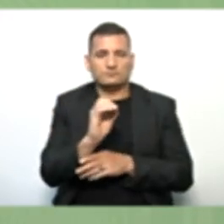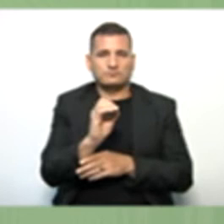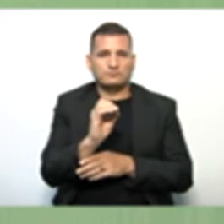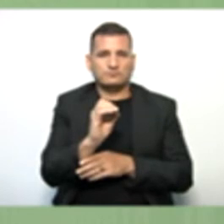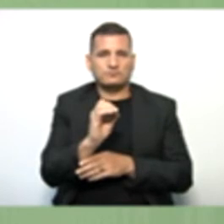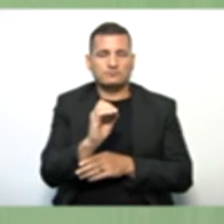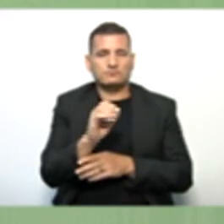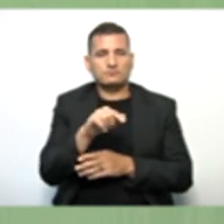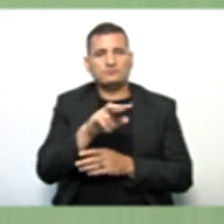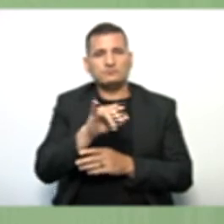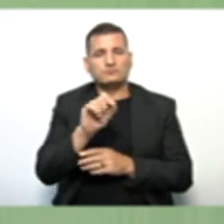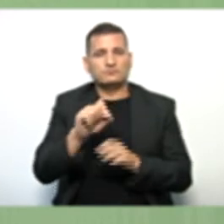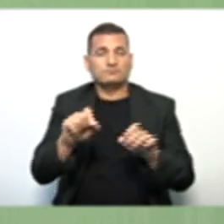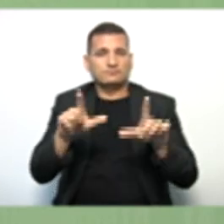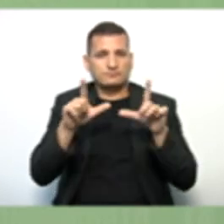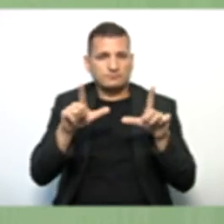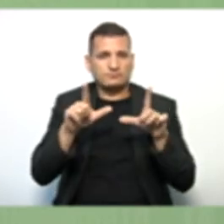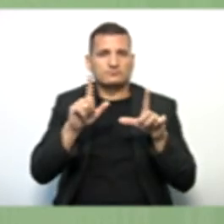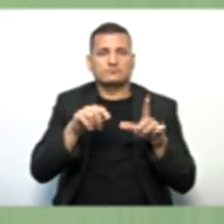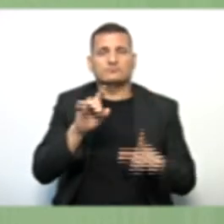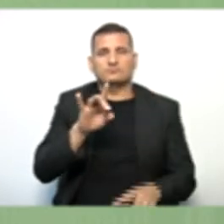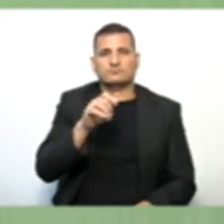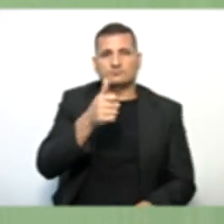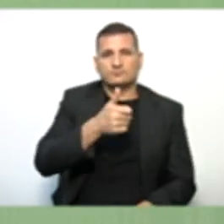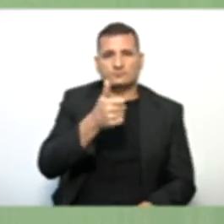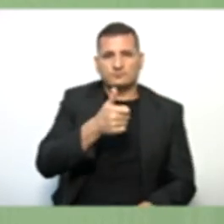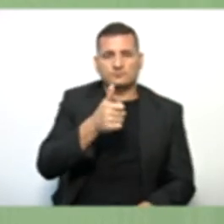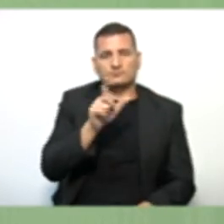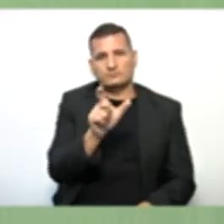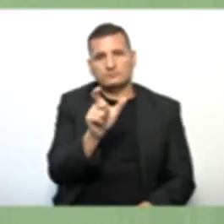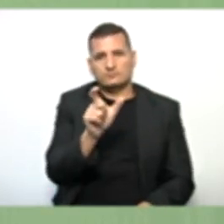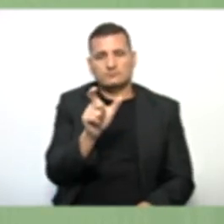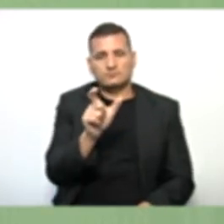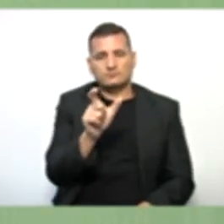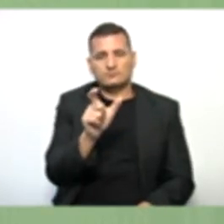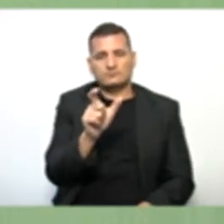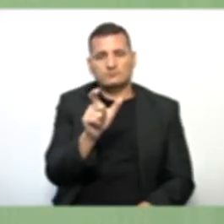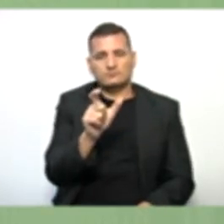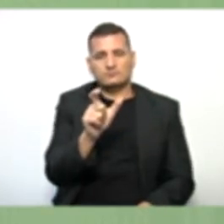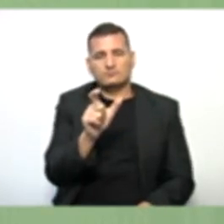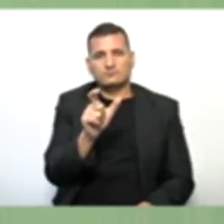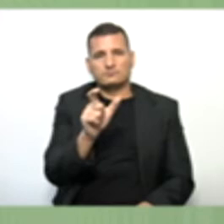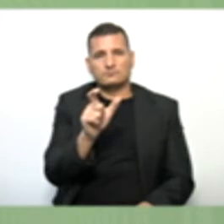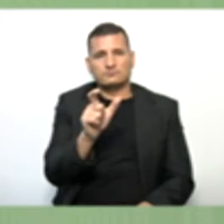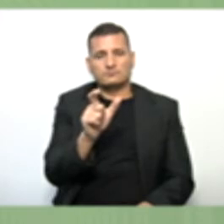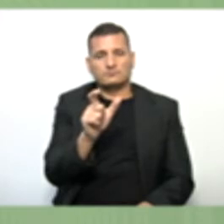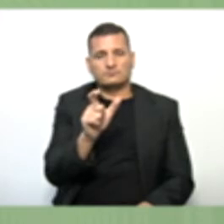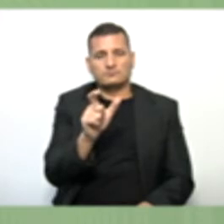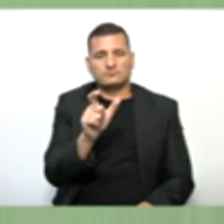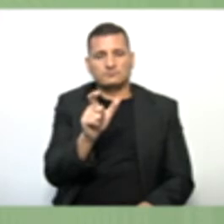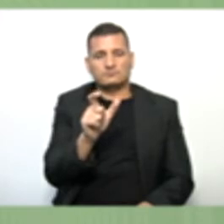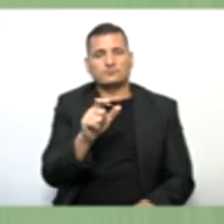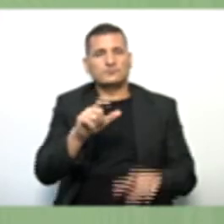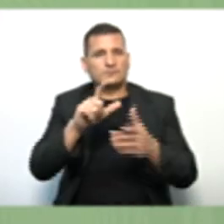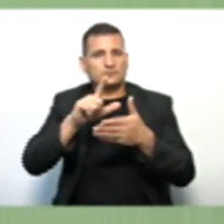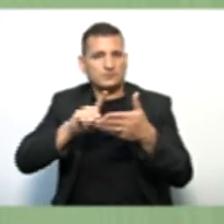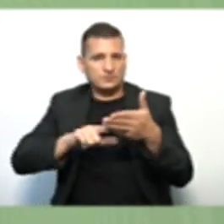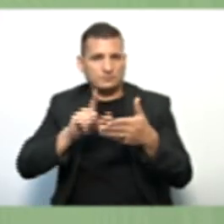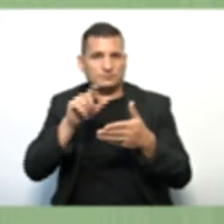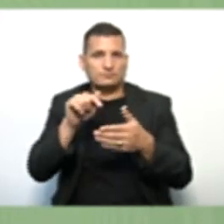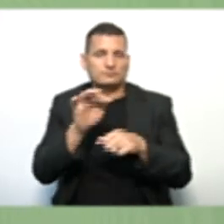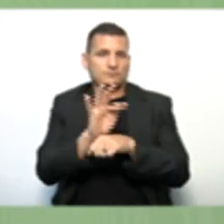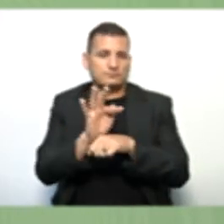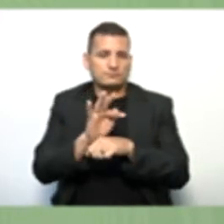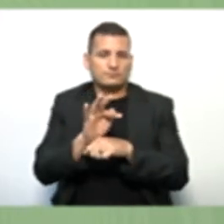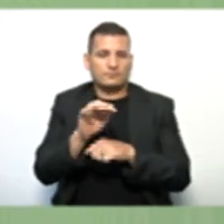índice, ele vai imprimir somente o que para mim? Primeira palavrinha, né? O primeiro elemento da lista, que é o filme